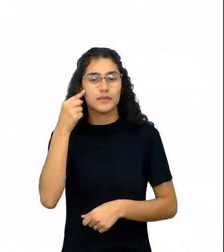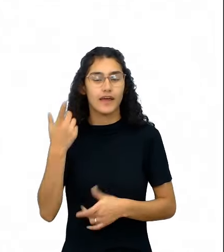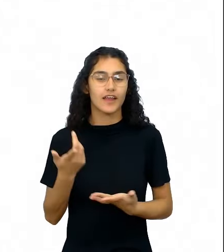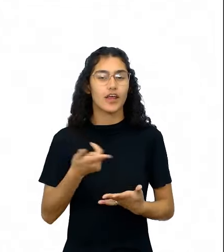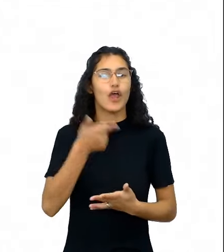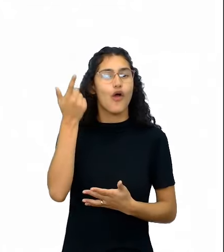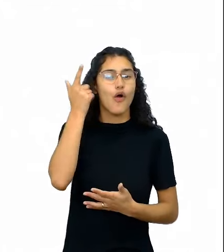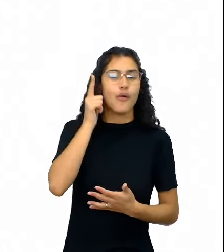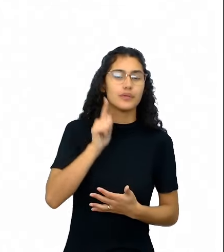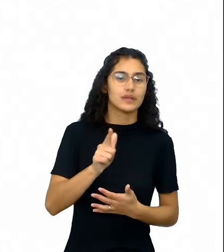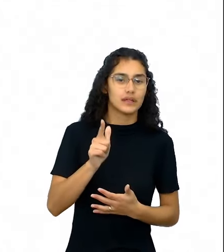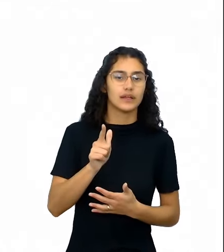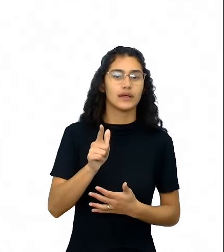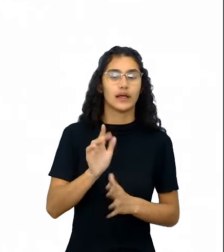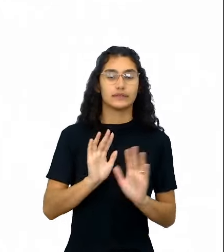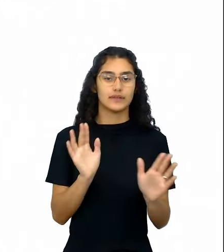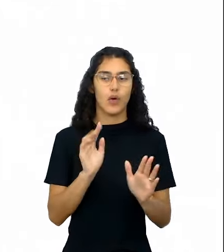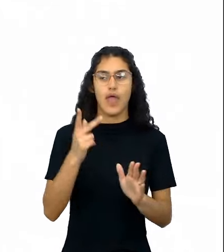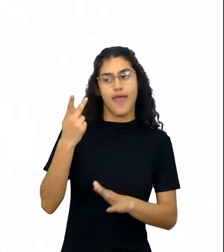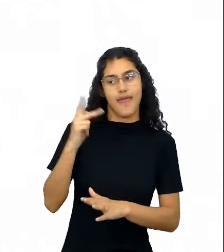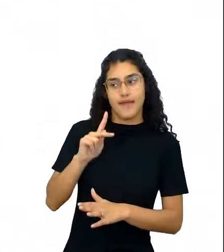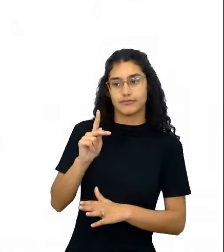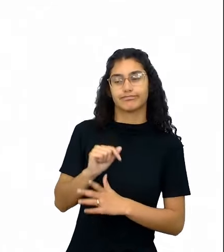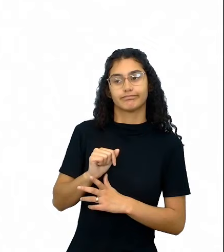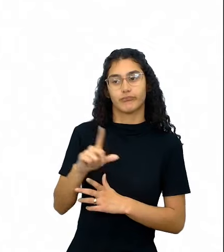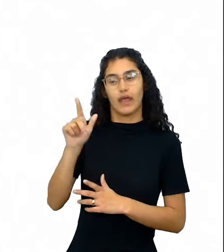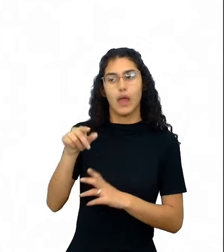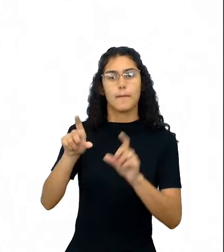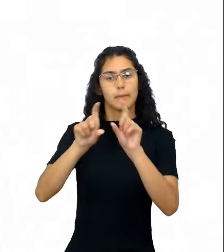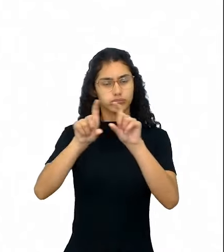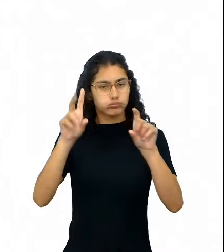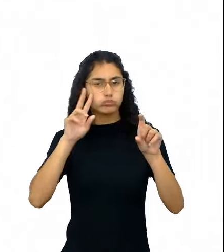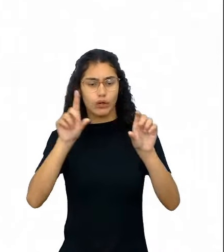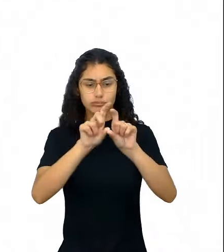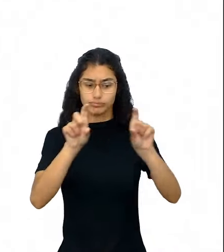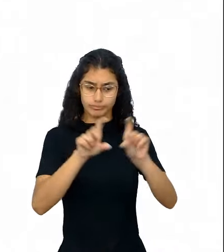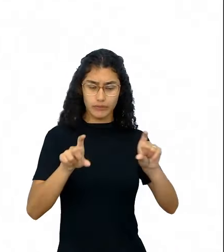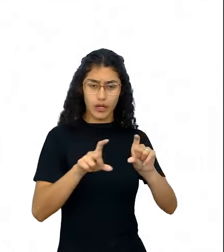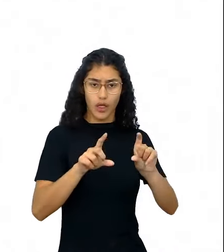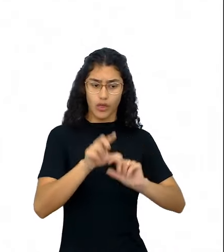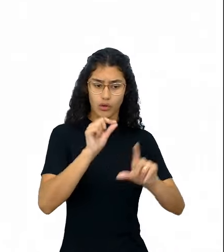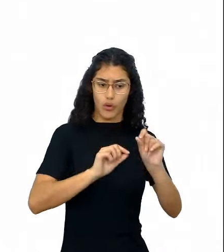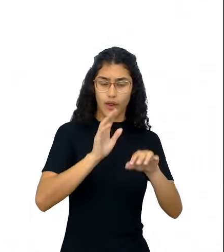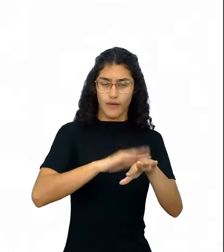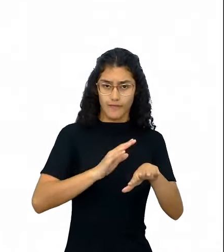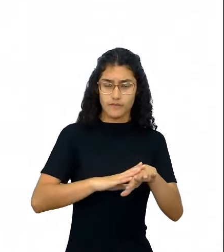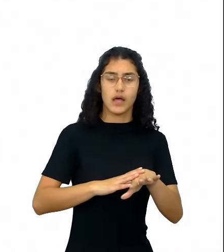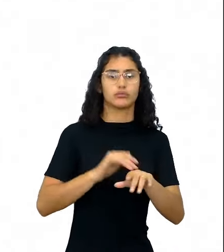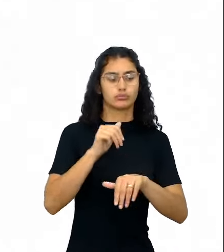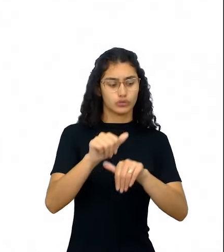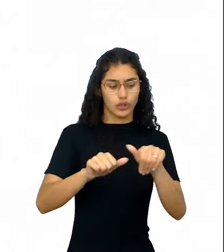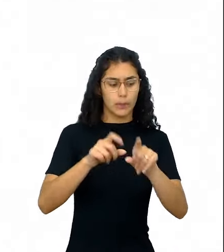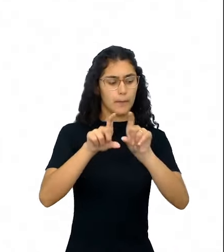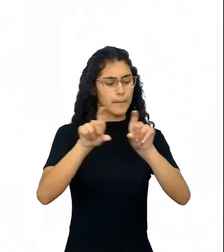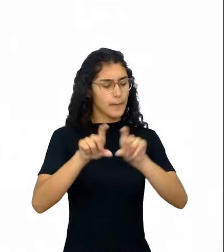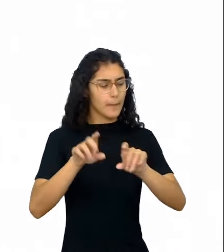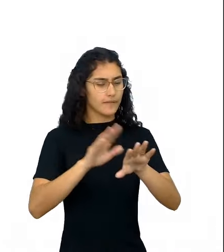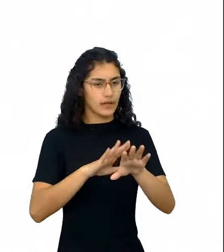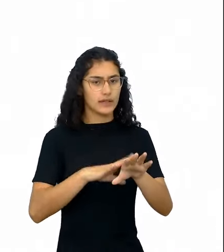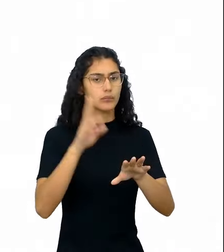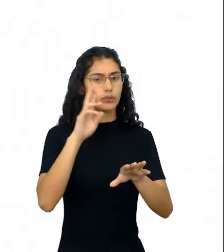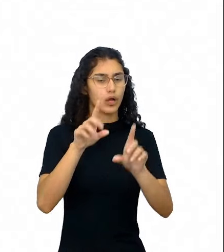ele consiga falar, não, isso é uma história em quadrinhos, e os critérios que levam a uma pessoa construir uma